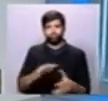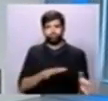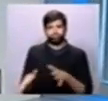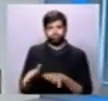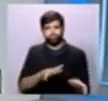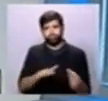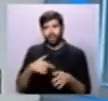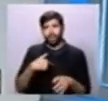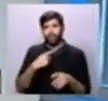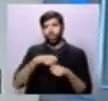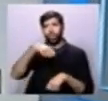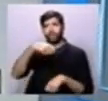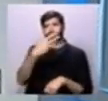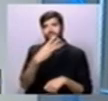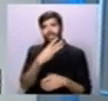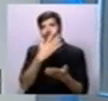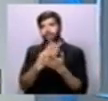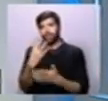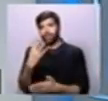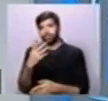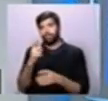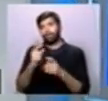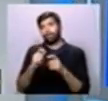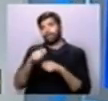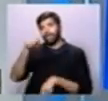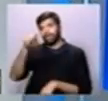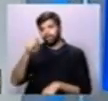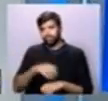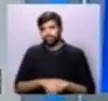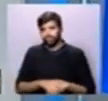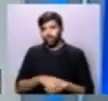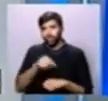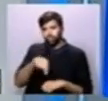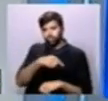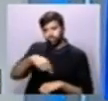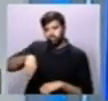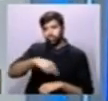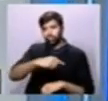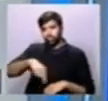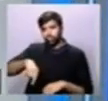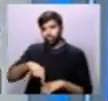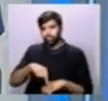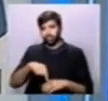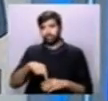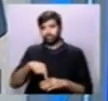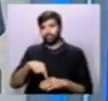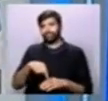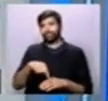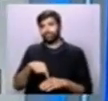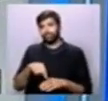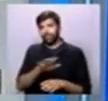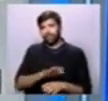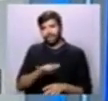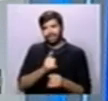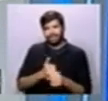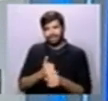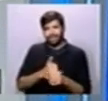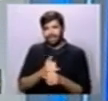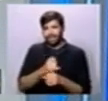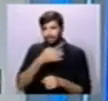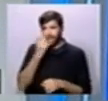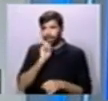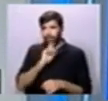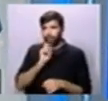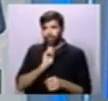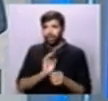com 3 a 4 metros de noroeste na costa norte. Na costa sul, na parte mais oeste da ilha, agora durante a manhã ainda podemos ter